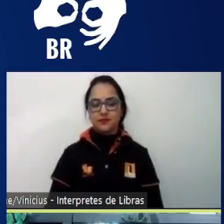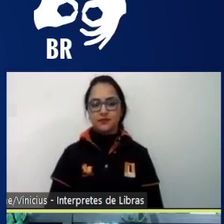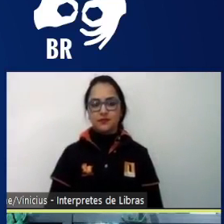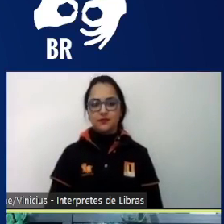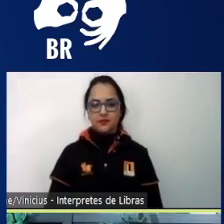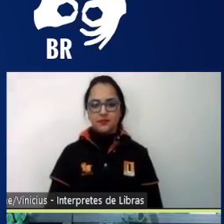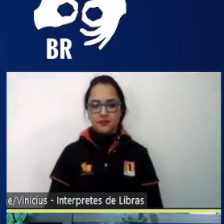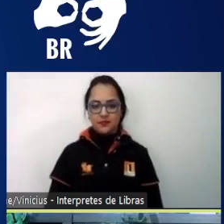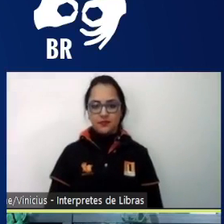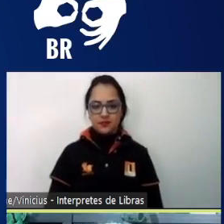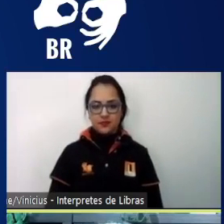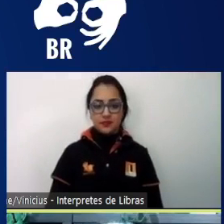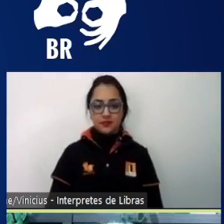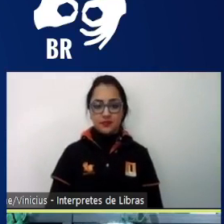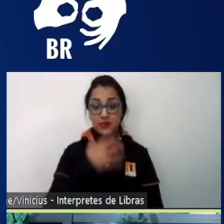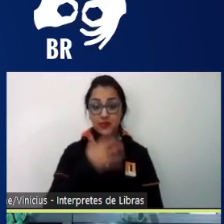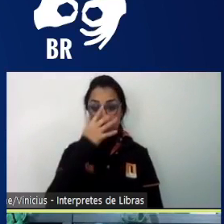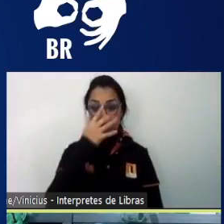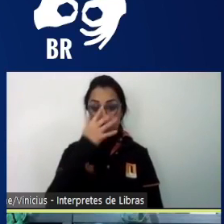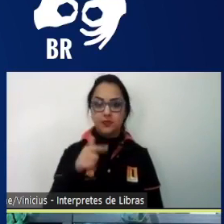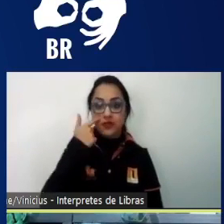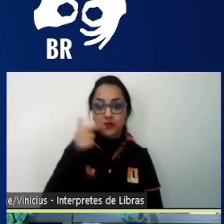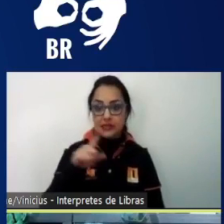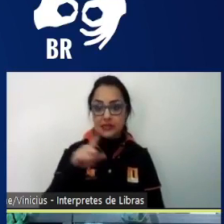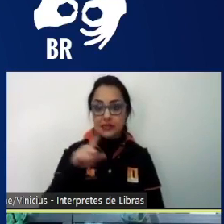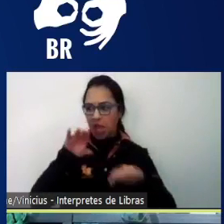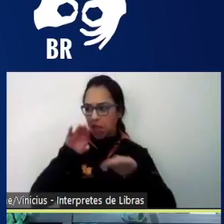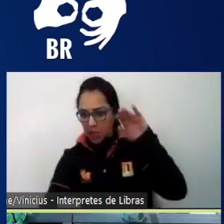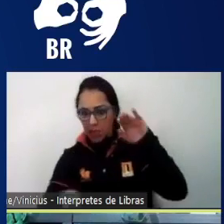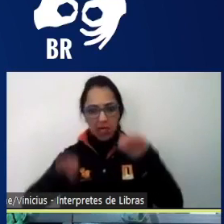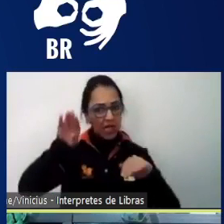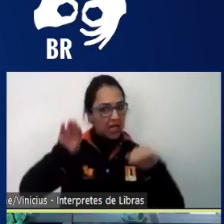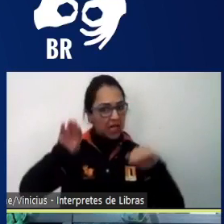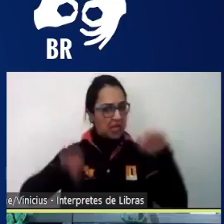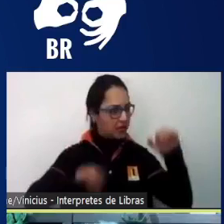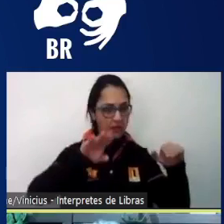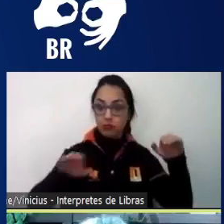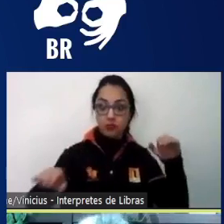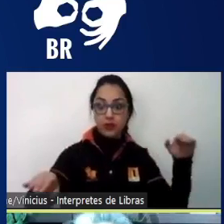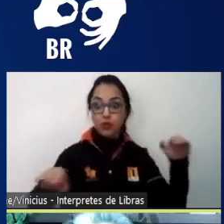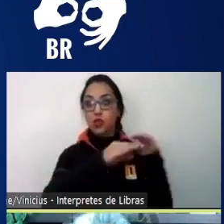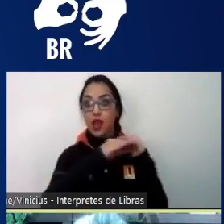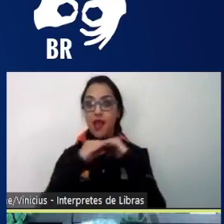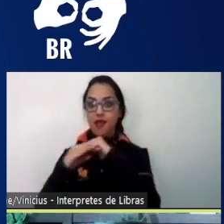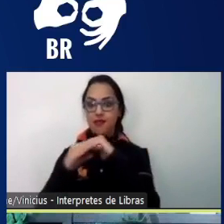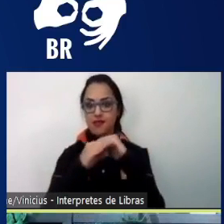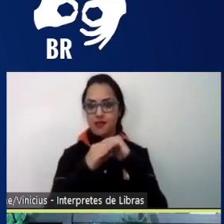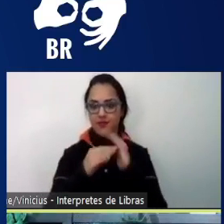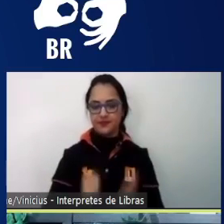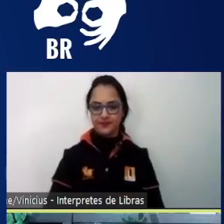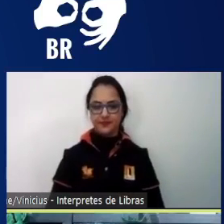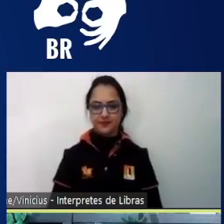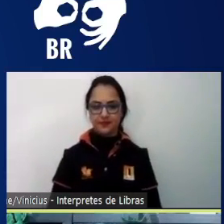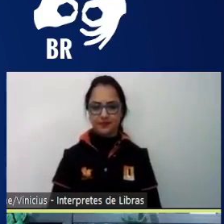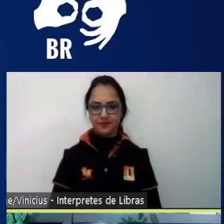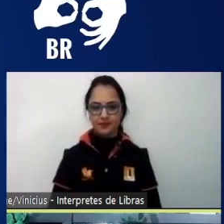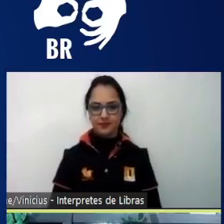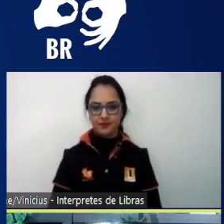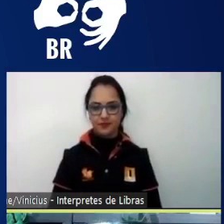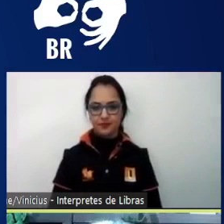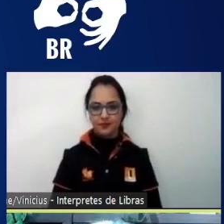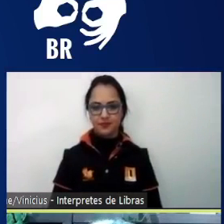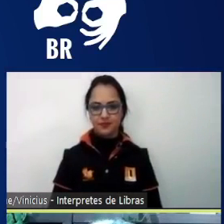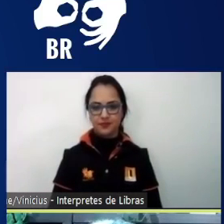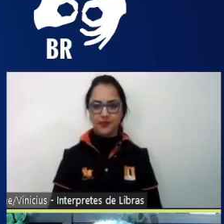identificar desequilíbrios, lacunas e pontos de partida desiguais. Vivemos